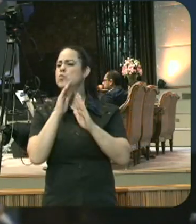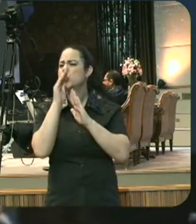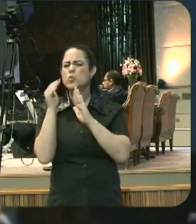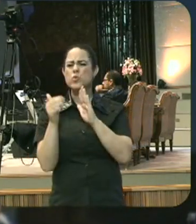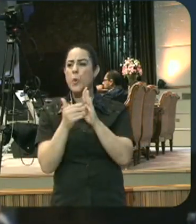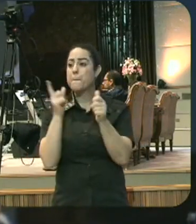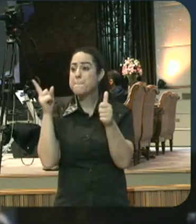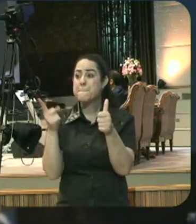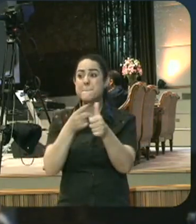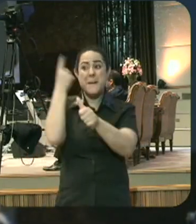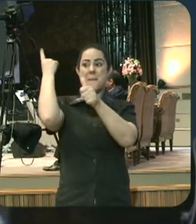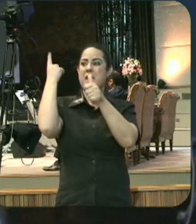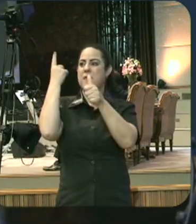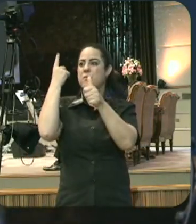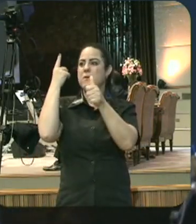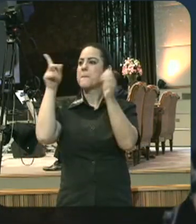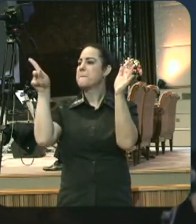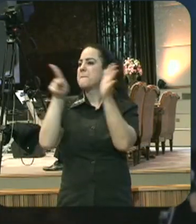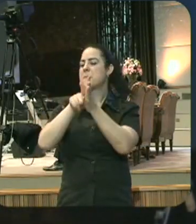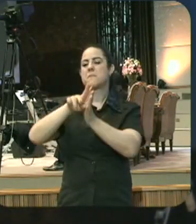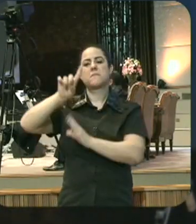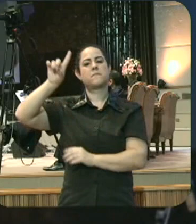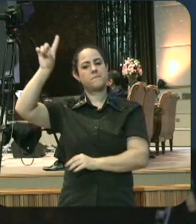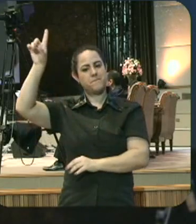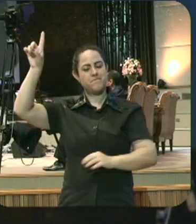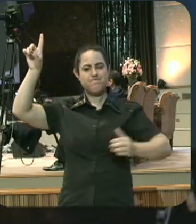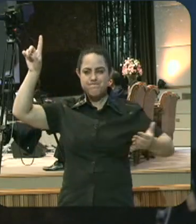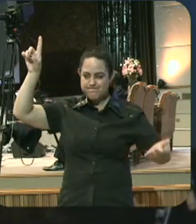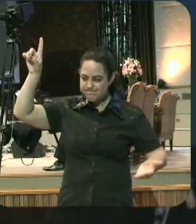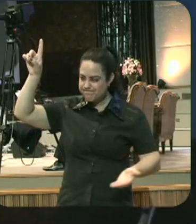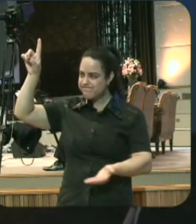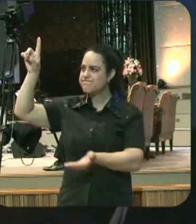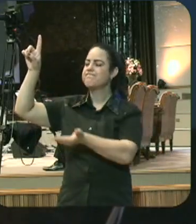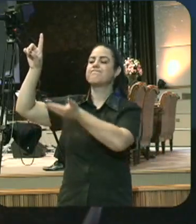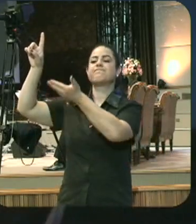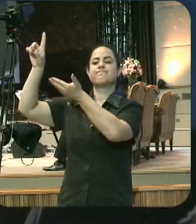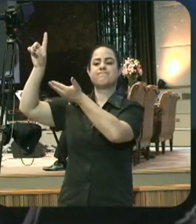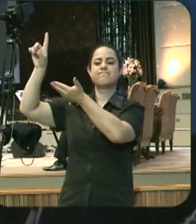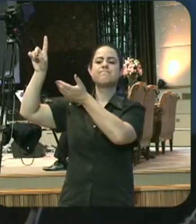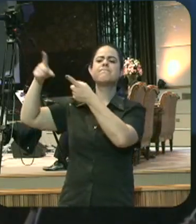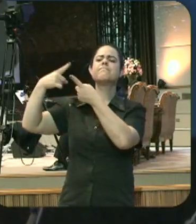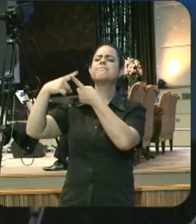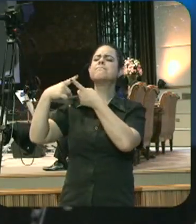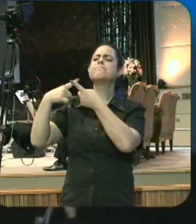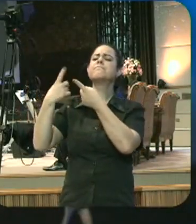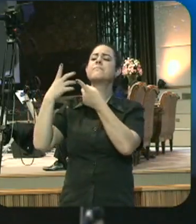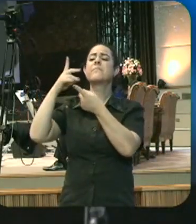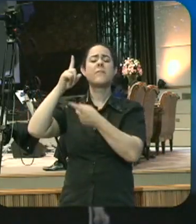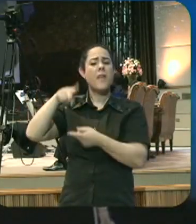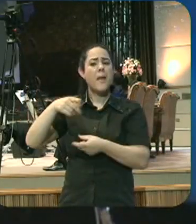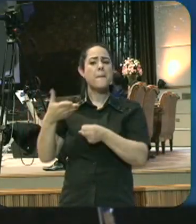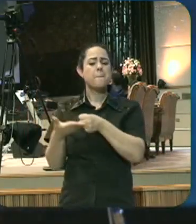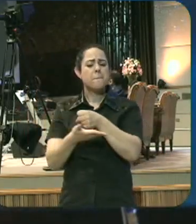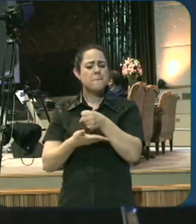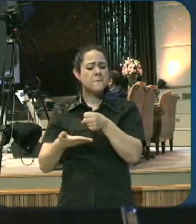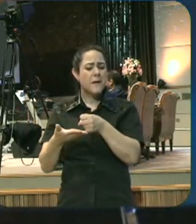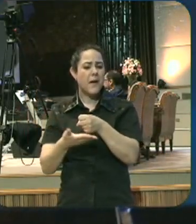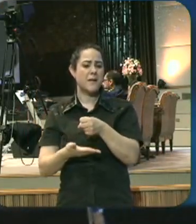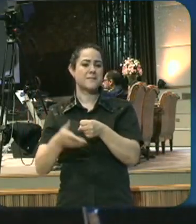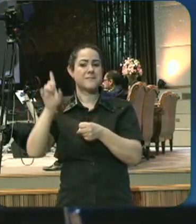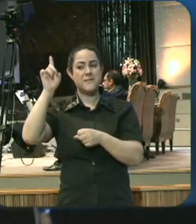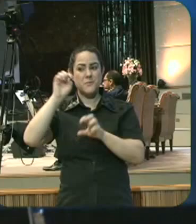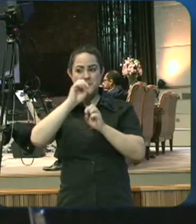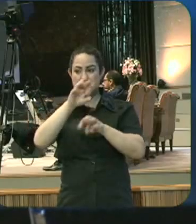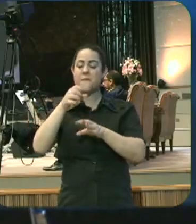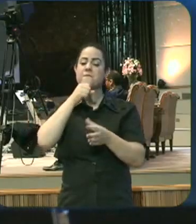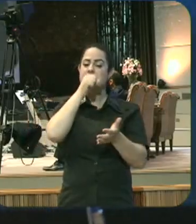enfim, tudo que fosse primeiro pertencia a Deus. Por quê? Porque há um princípio que Deus está ensinando